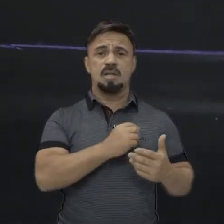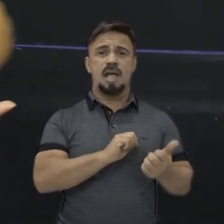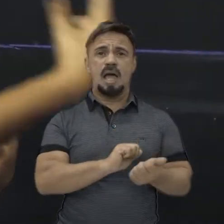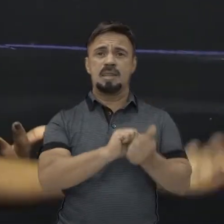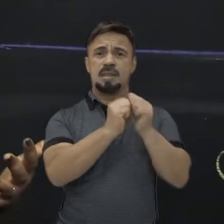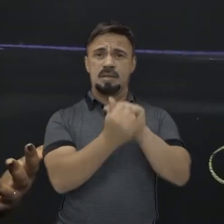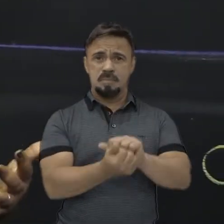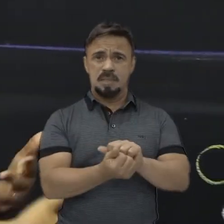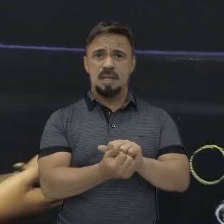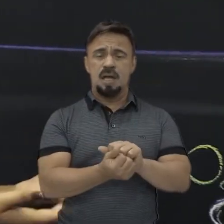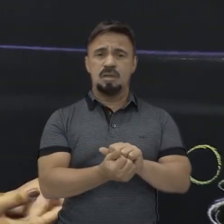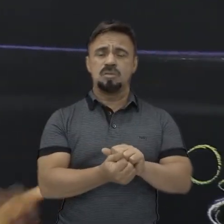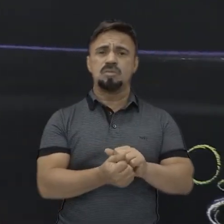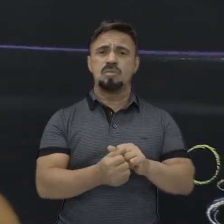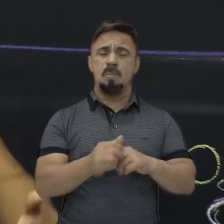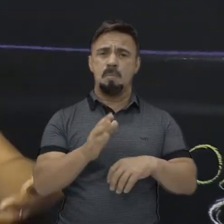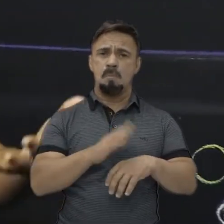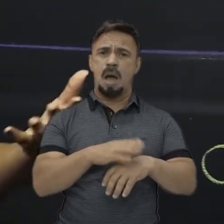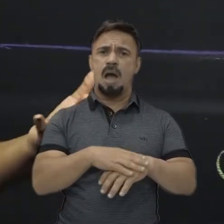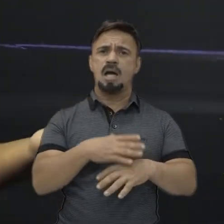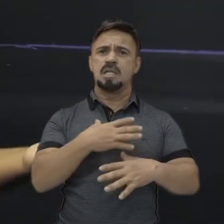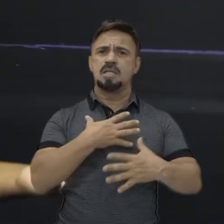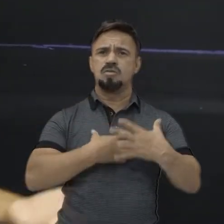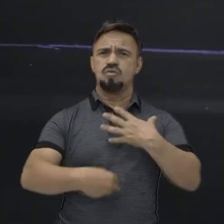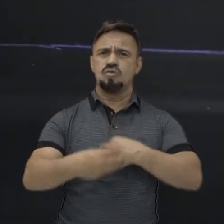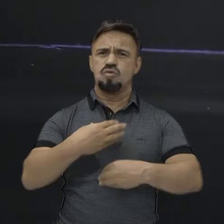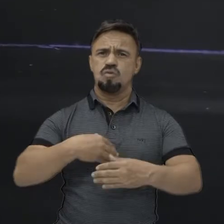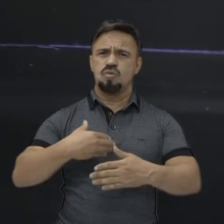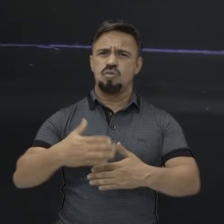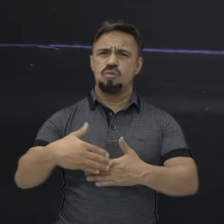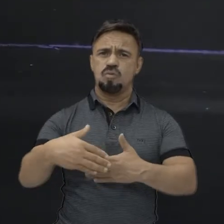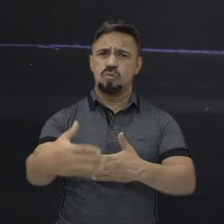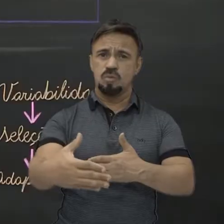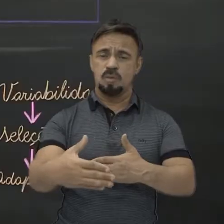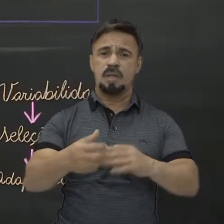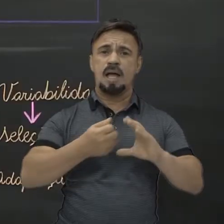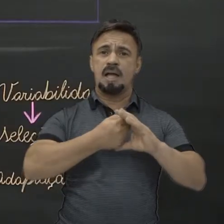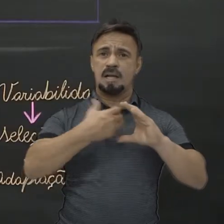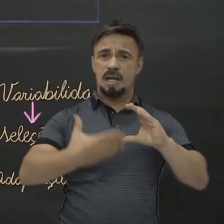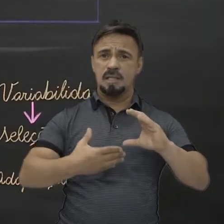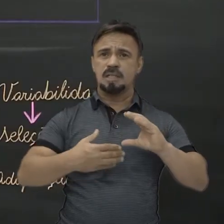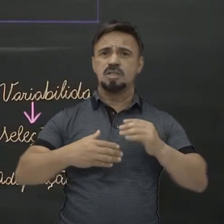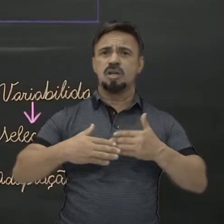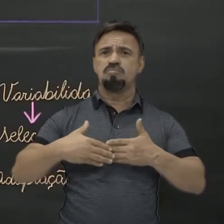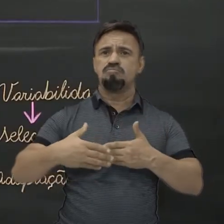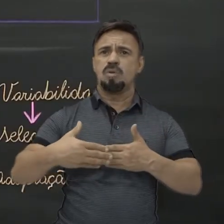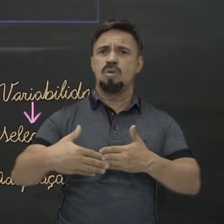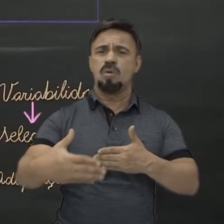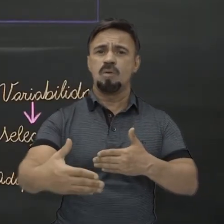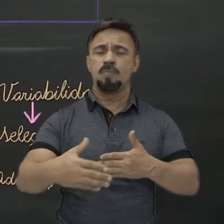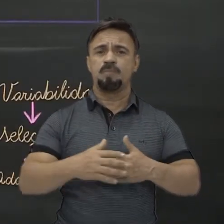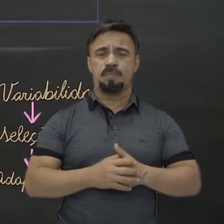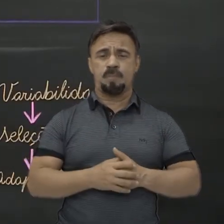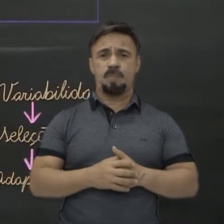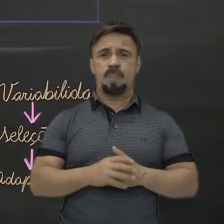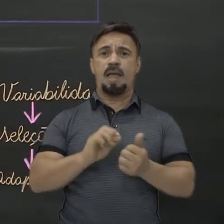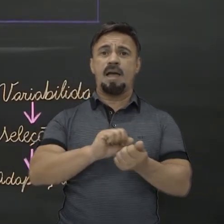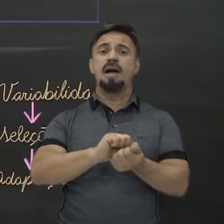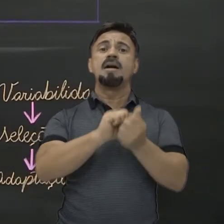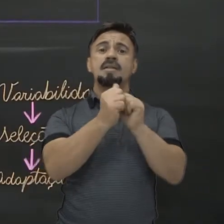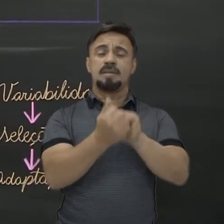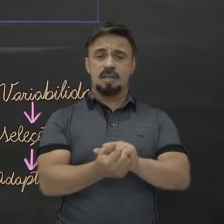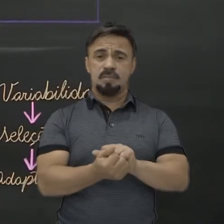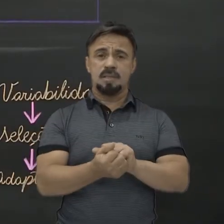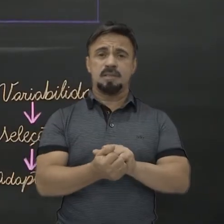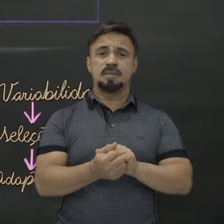deixar mais descendentes e assim que aquela característica se mantivesse. Ele falava, olha, a adaptação que